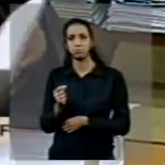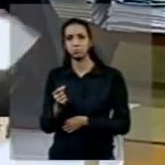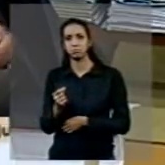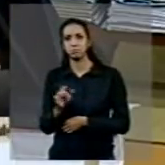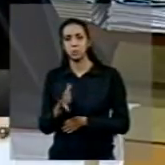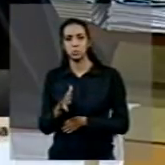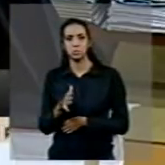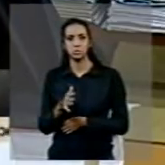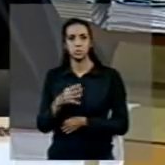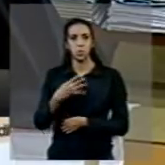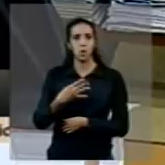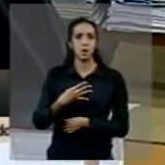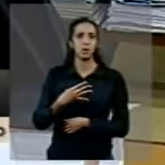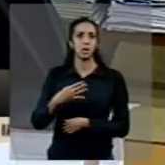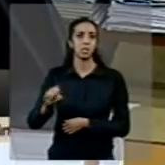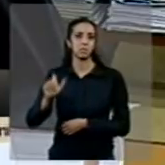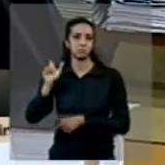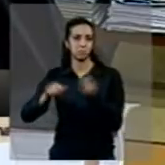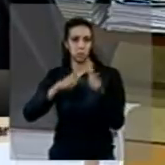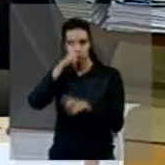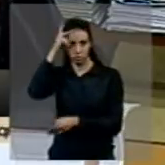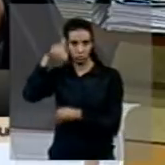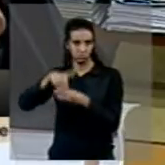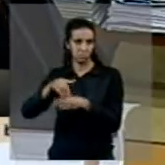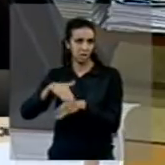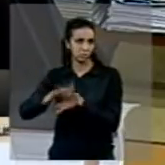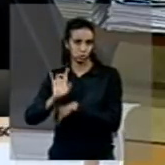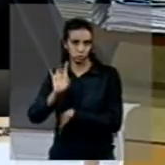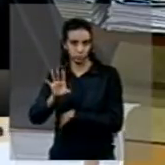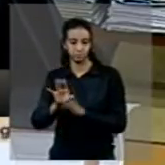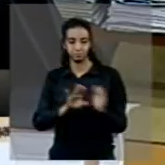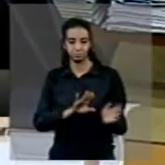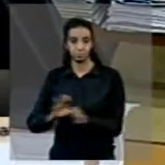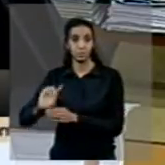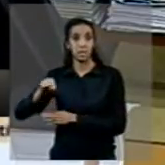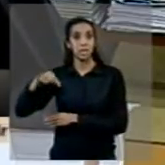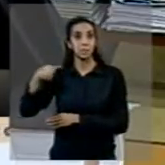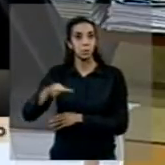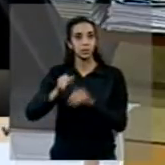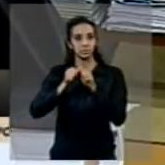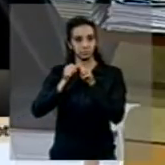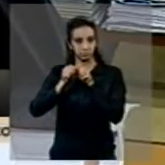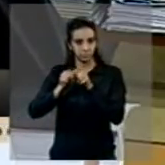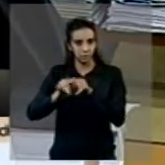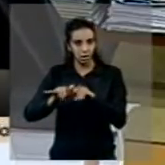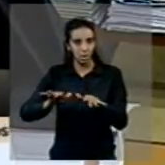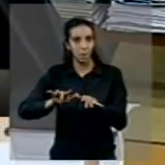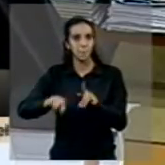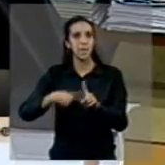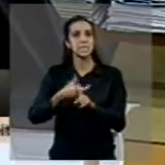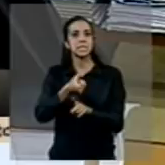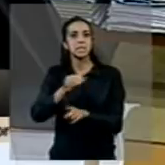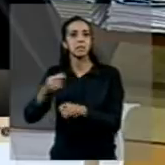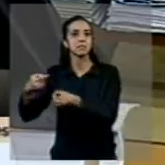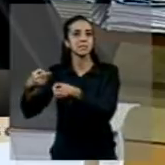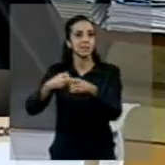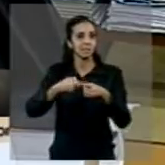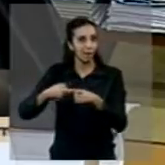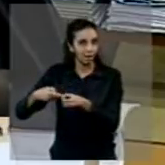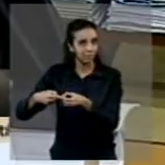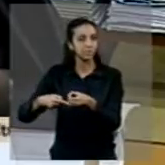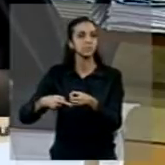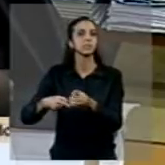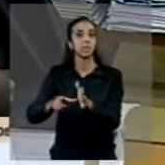40 eleitores. Em seguida, estendeu-se para 60 cidades de 23 estados que passaram pela